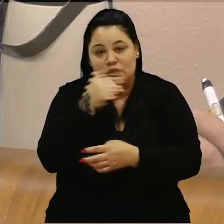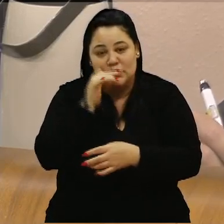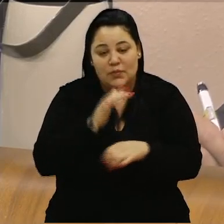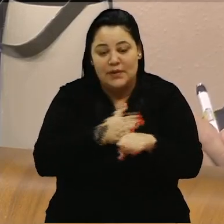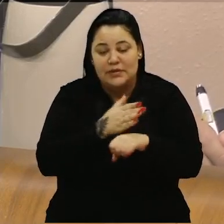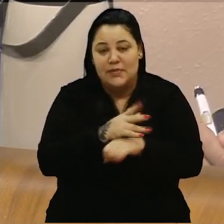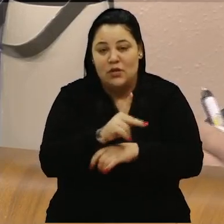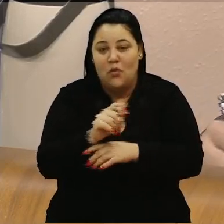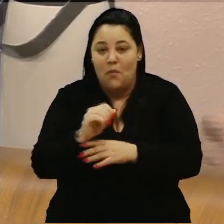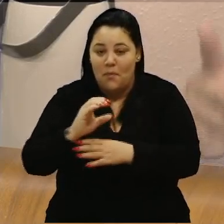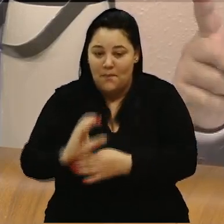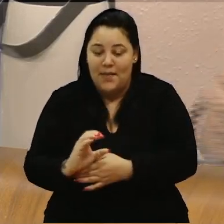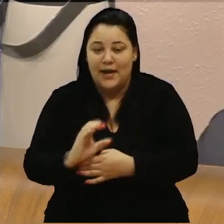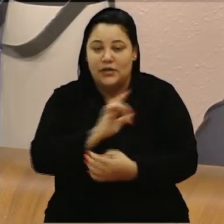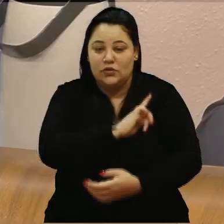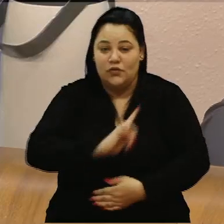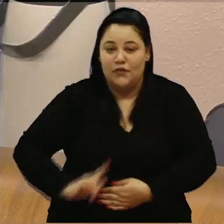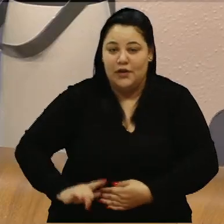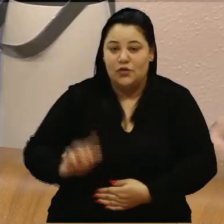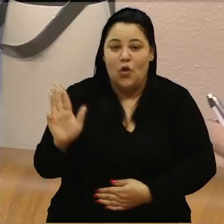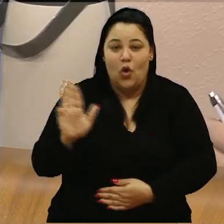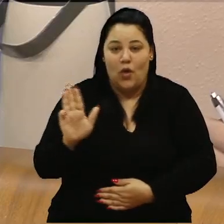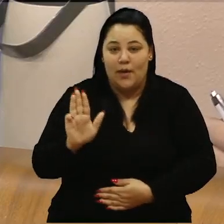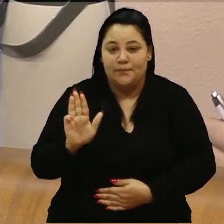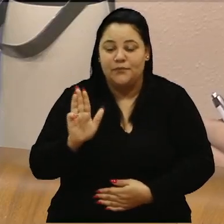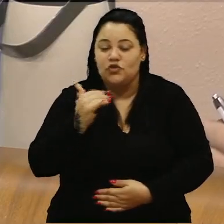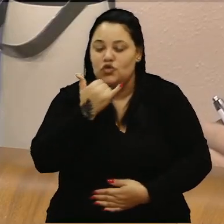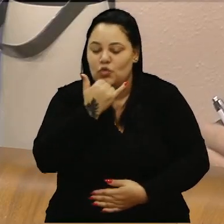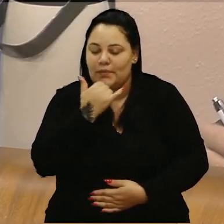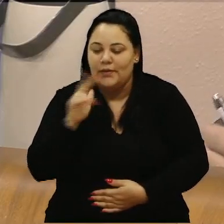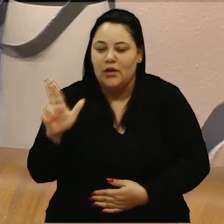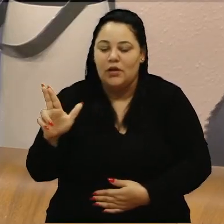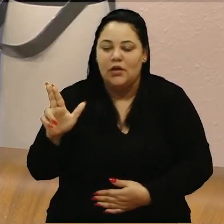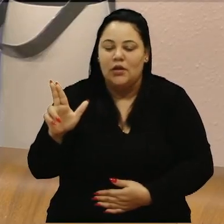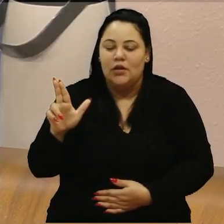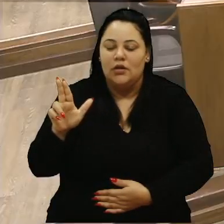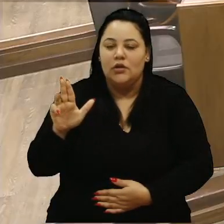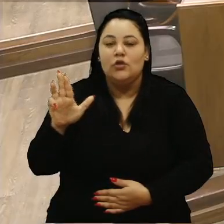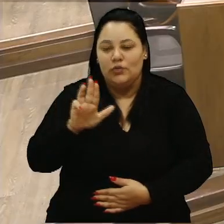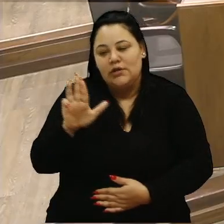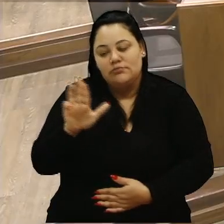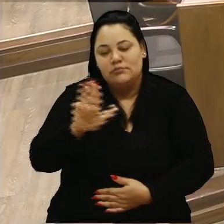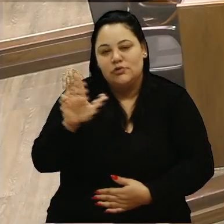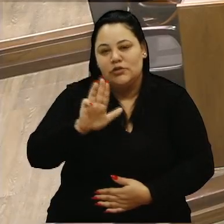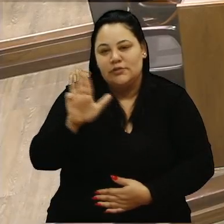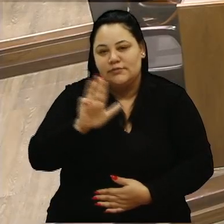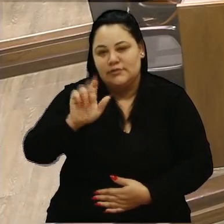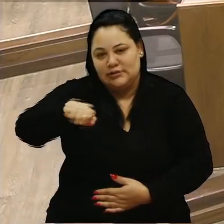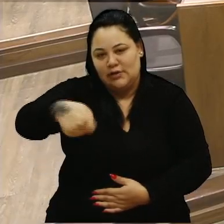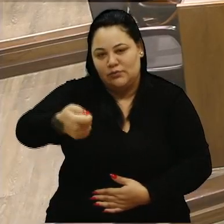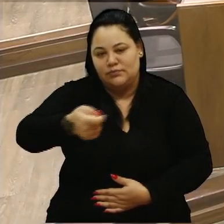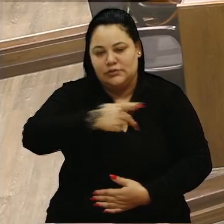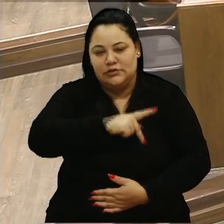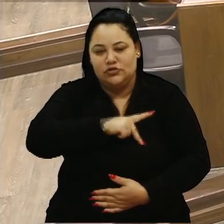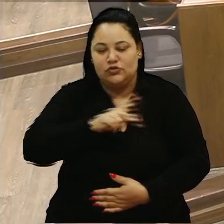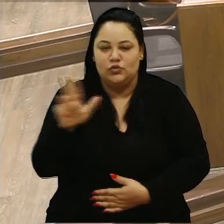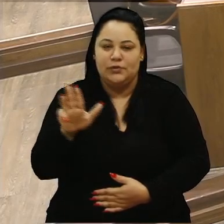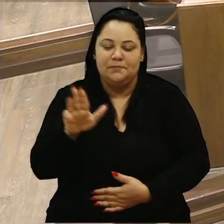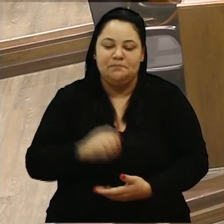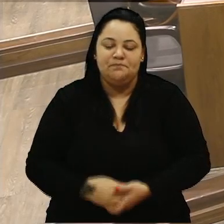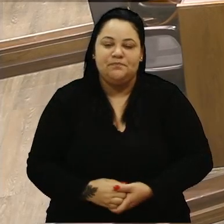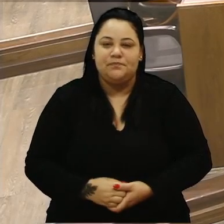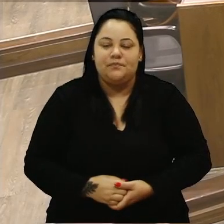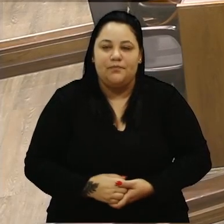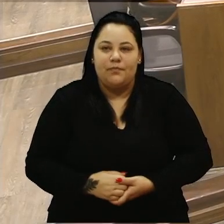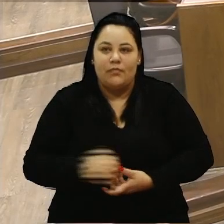governo Lula-Alckmin. Com a palavra, vereadora Daiane Mello. Senhor presidente, senhores vereadores, pessoal que